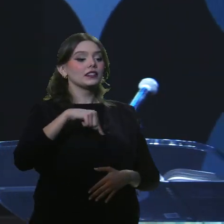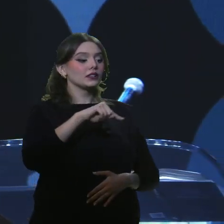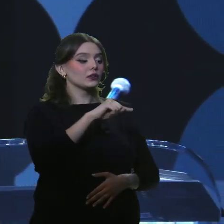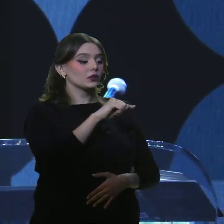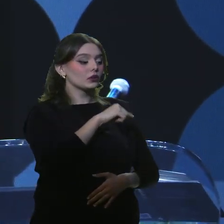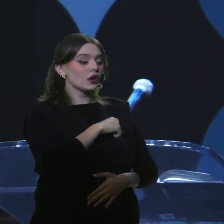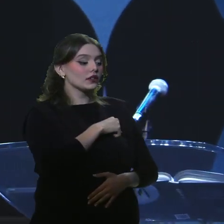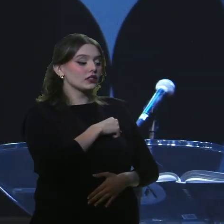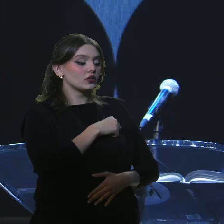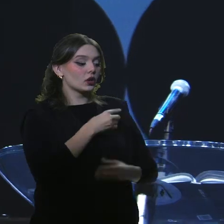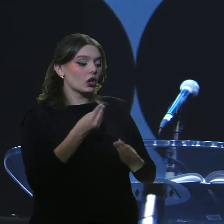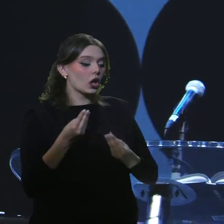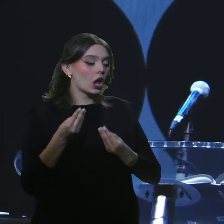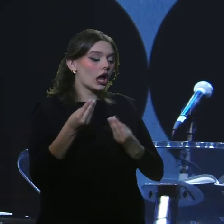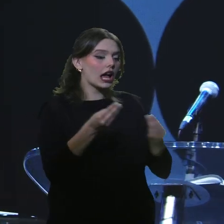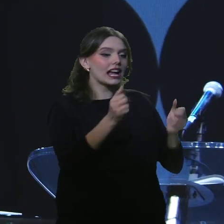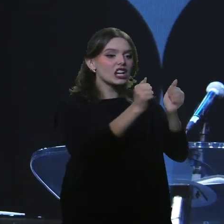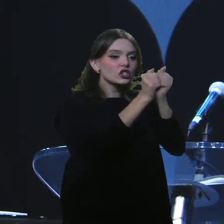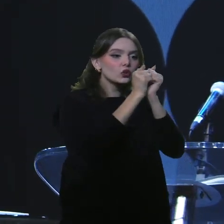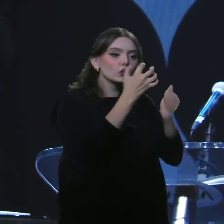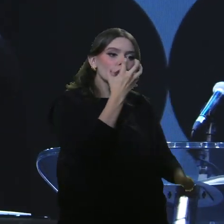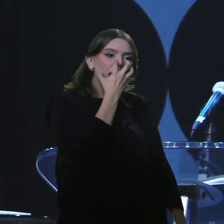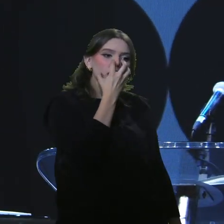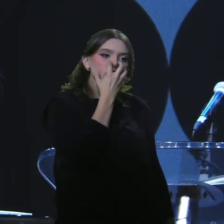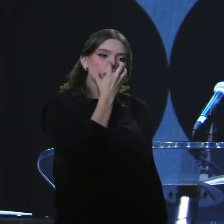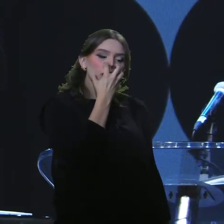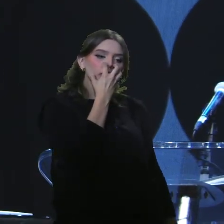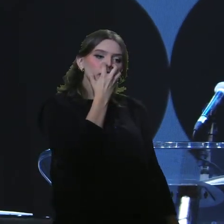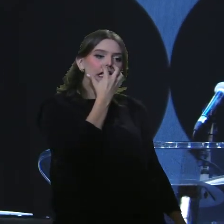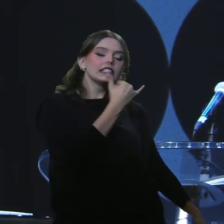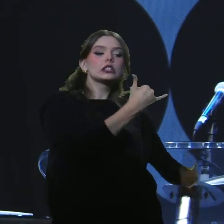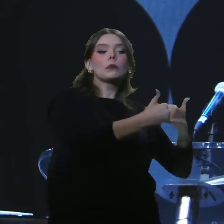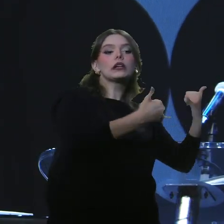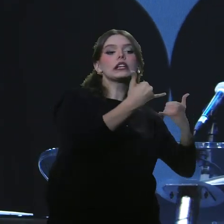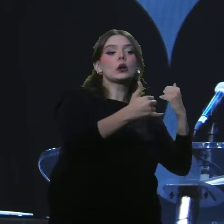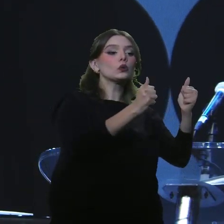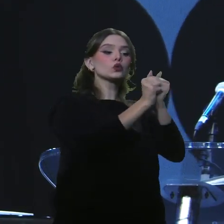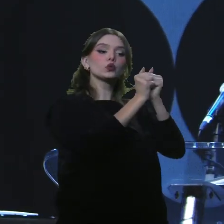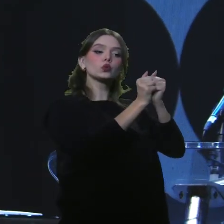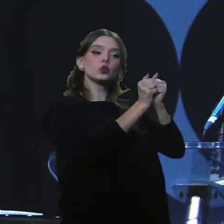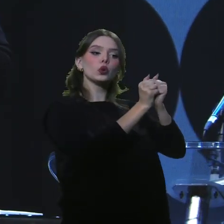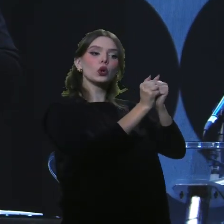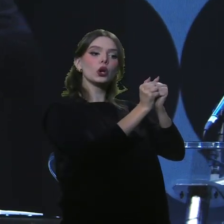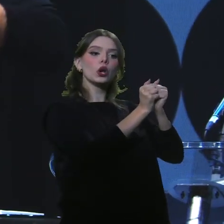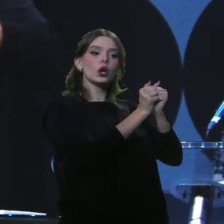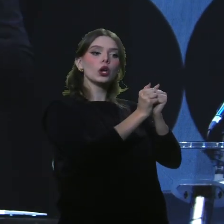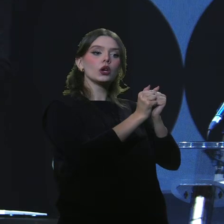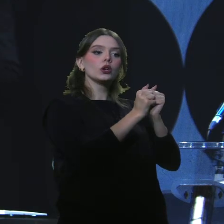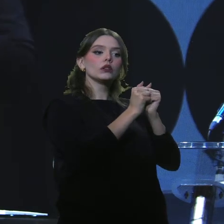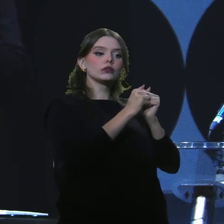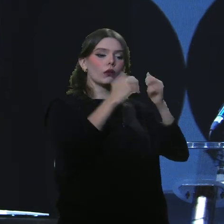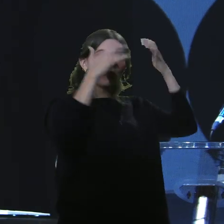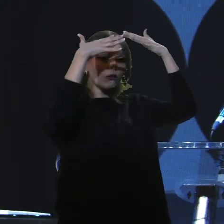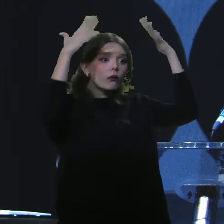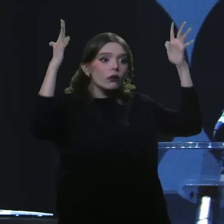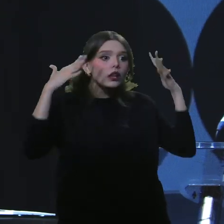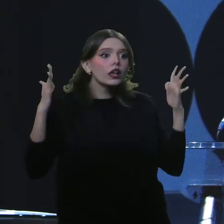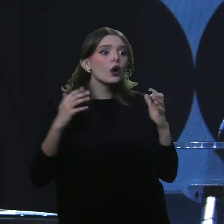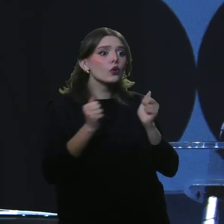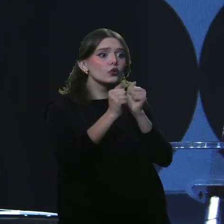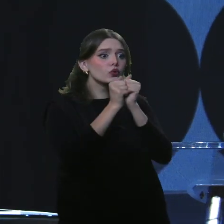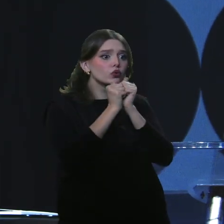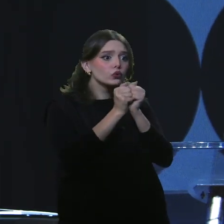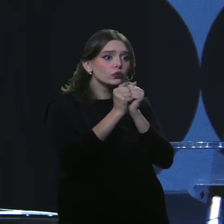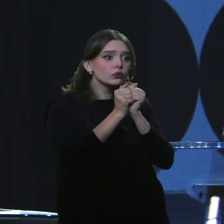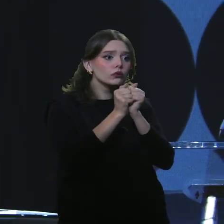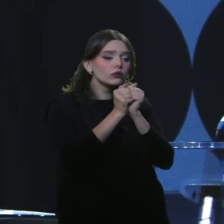com os vira-latas. E aí eles ficam ali brincando com os vira-latas e tal, porque eles são do mesmo tamanho dos vira-latas e tal, não sei o quê. Só que ele vai crescendo e não tem espelho para mostrar